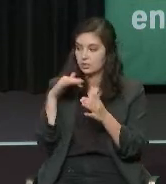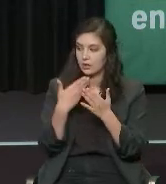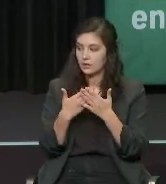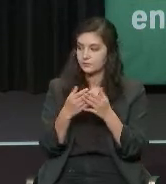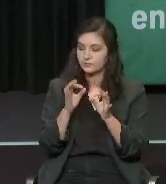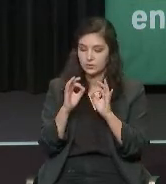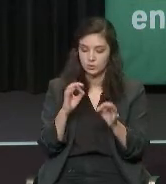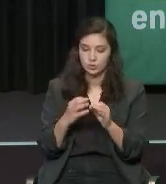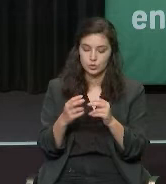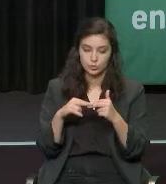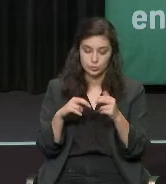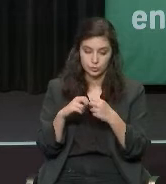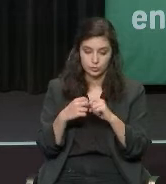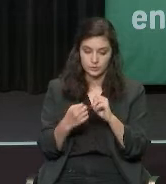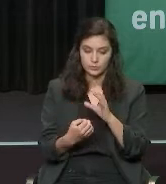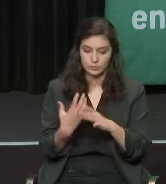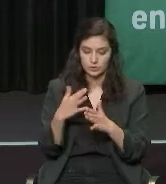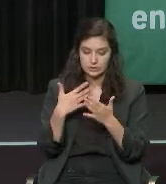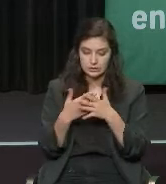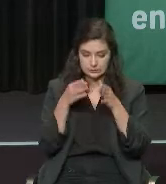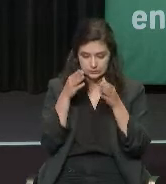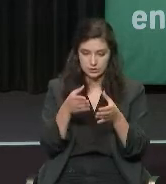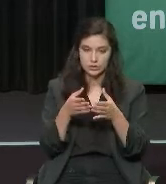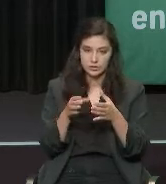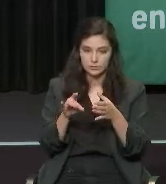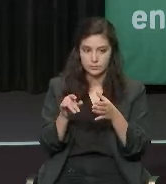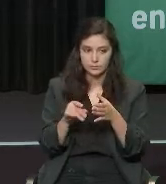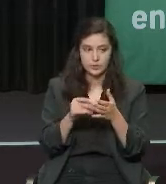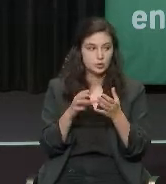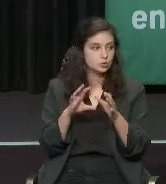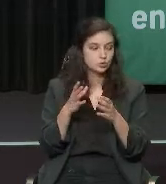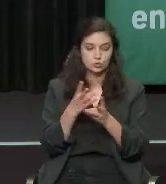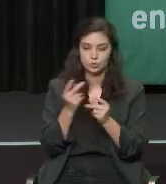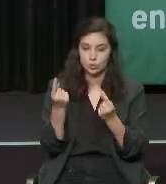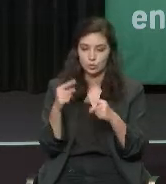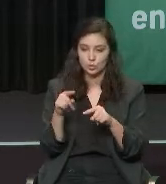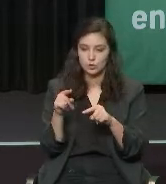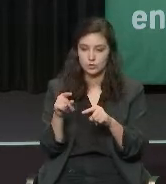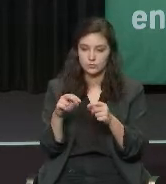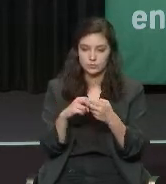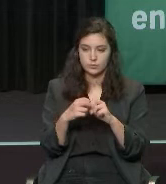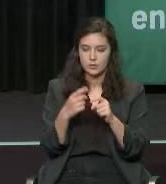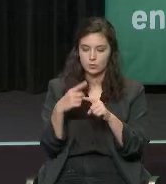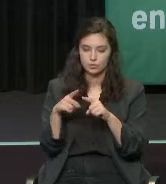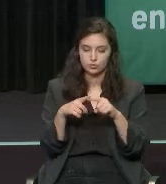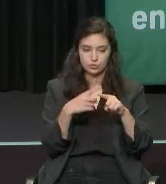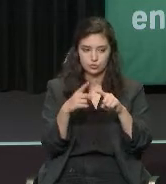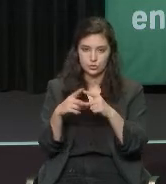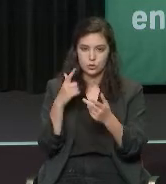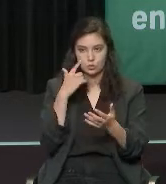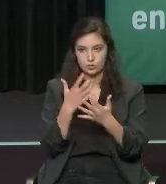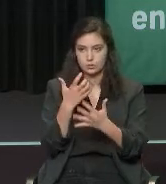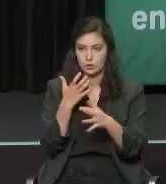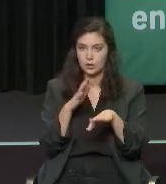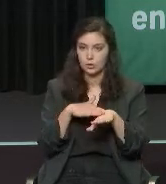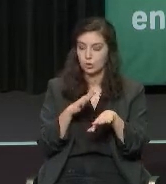dos problemas, que são distintos às regiões, e não há uma única solução para um problema que é tão diverso. Chamo só esta atenção